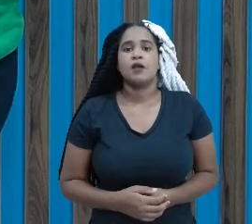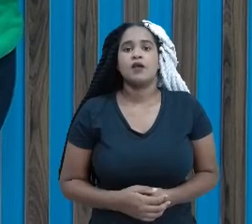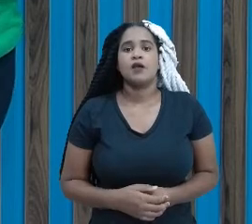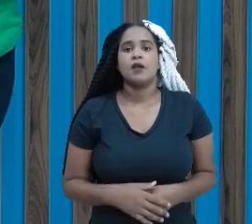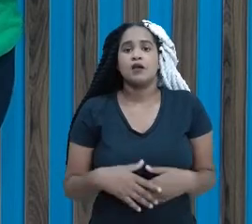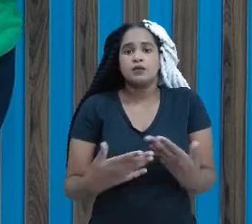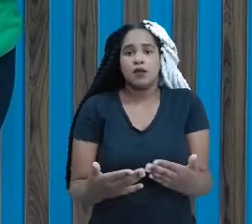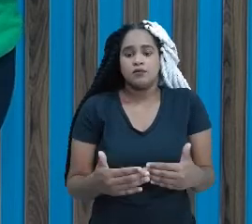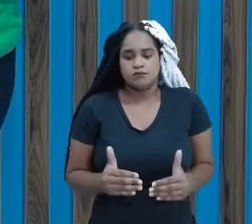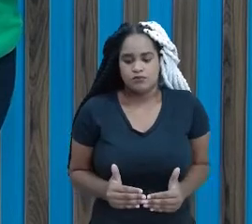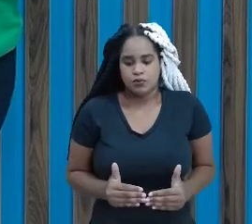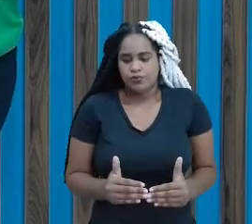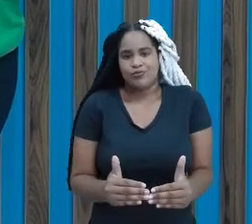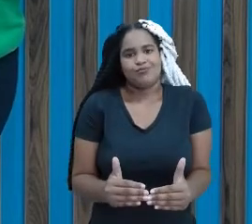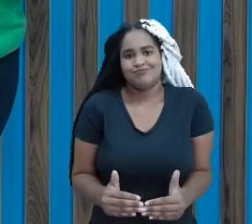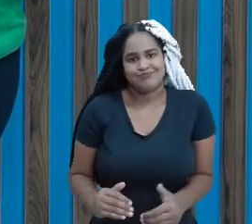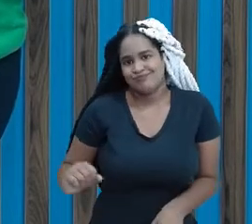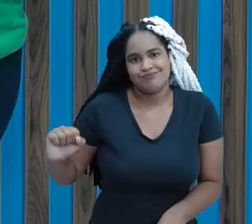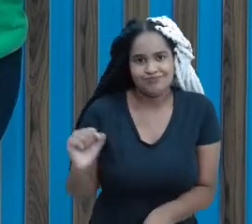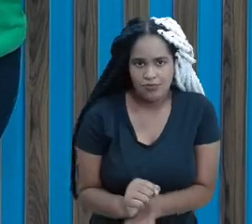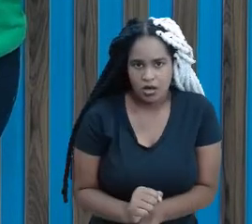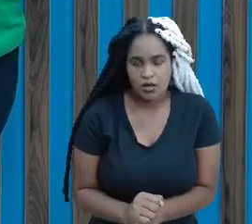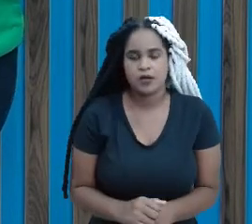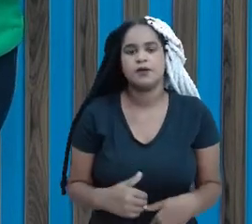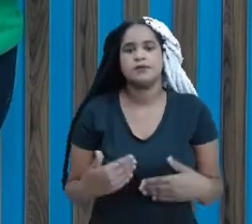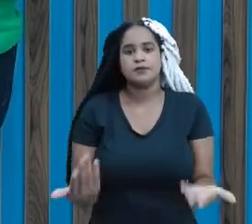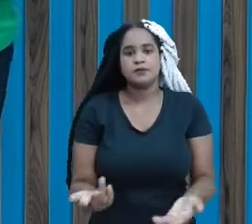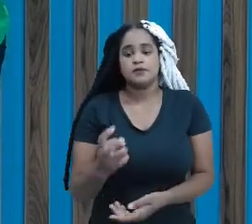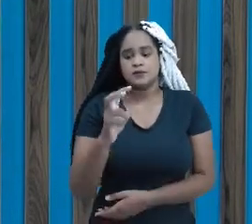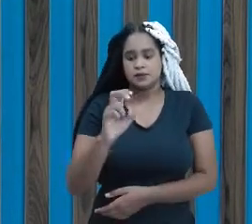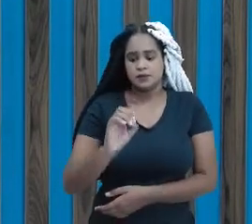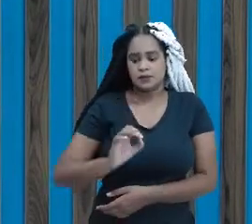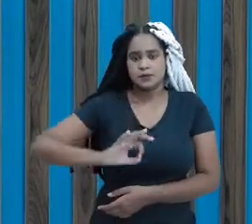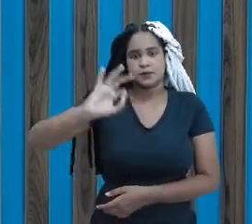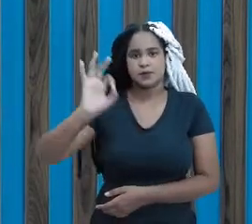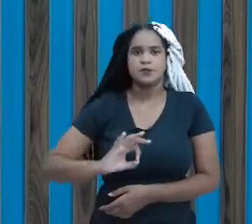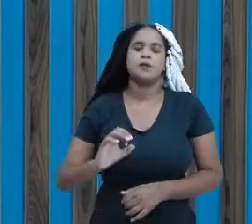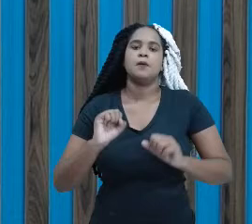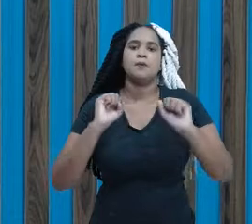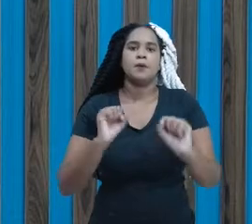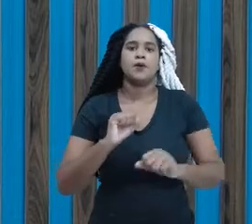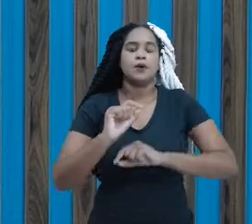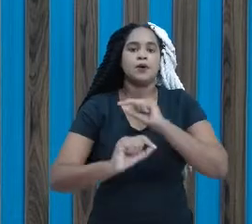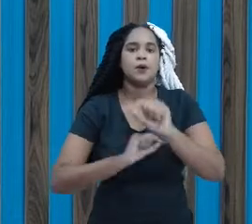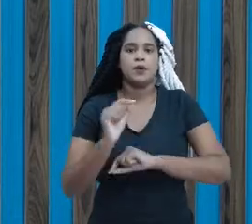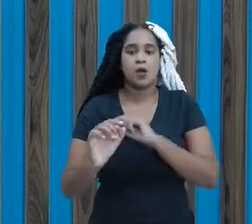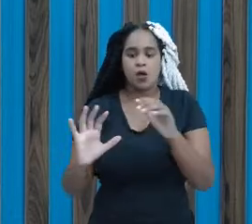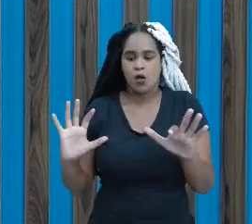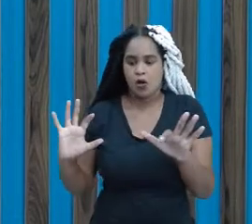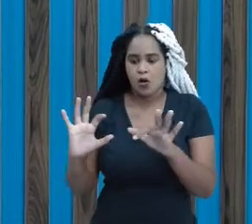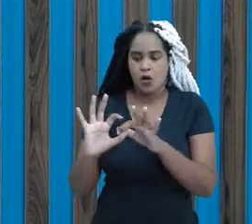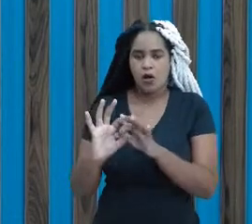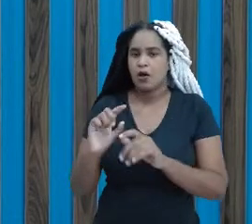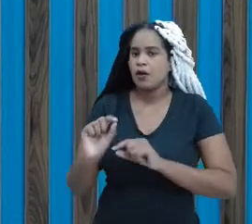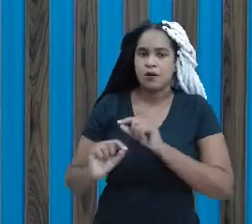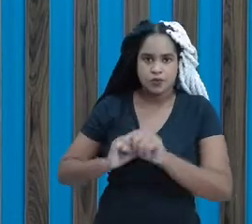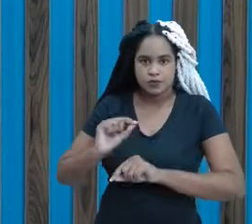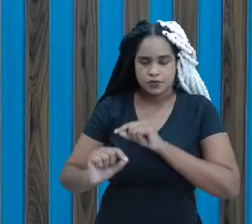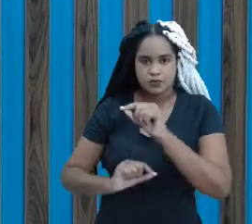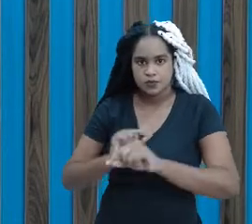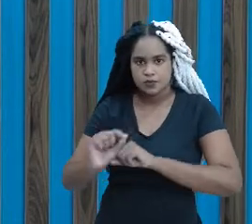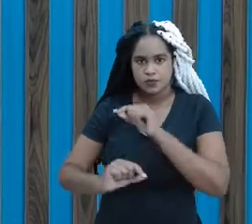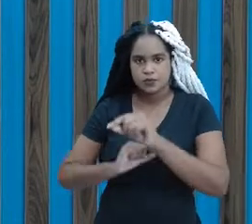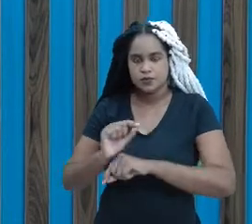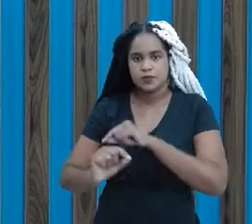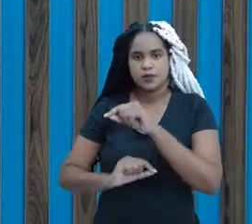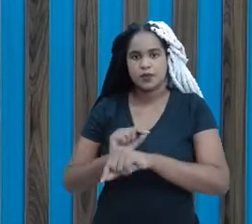a gestação em diante. 50% desses abortos, eles podem estar relacionados, né, como